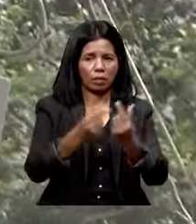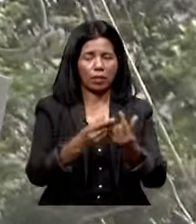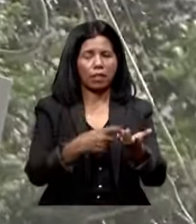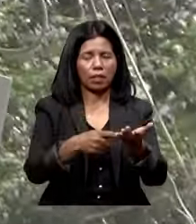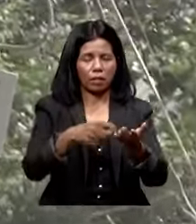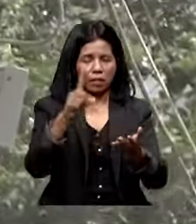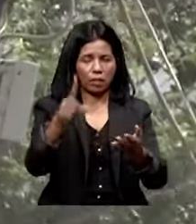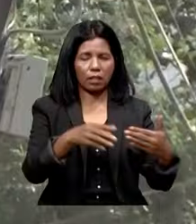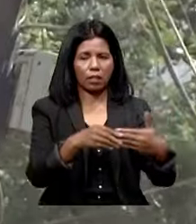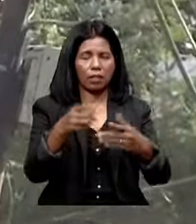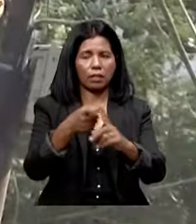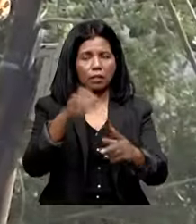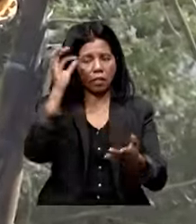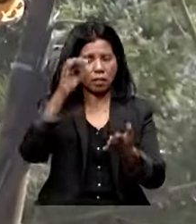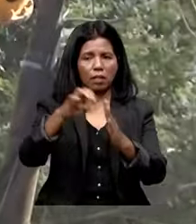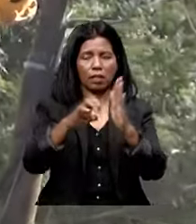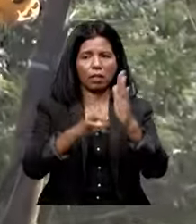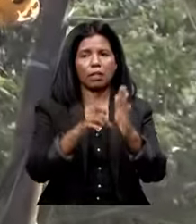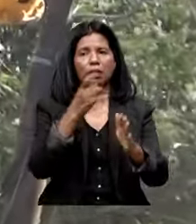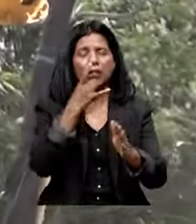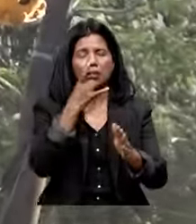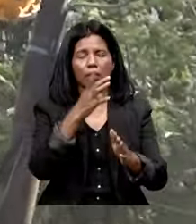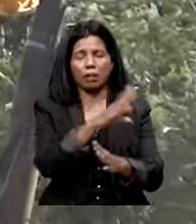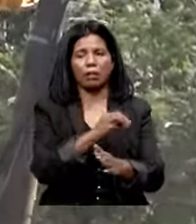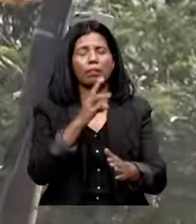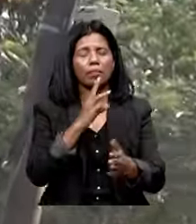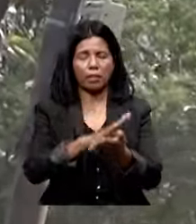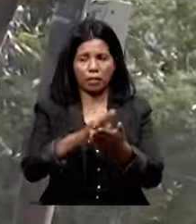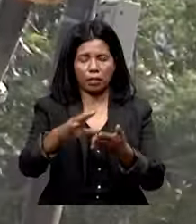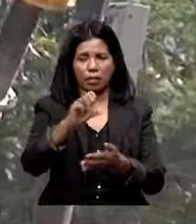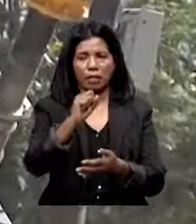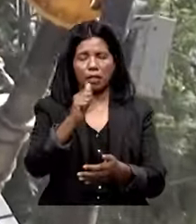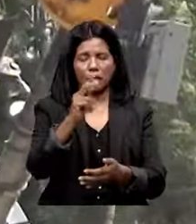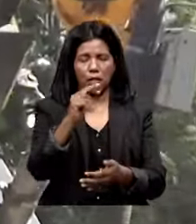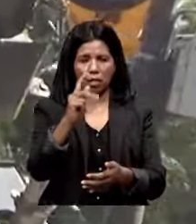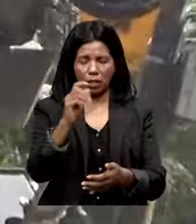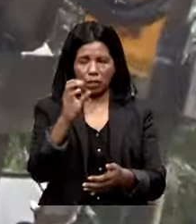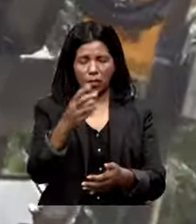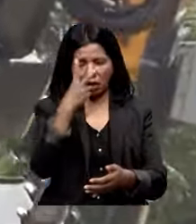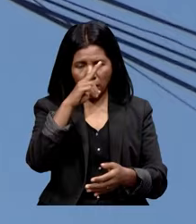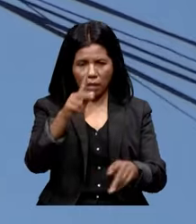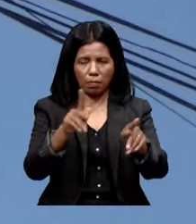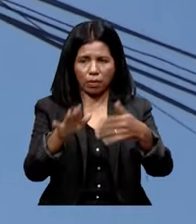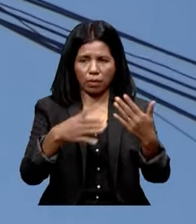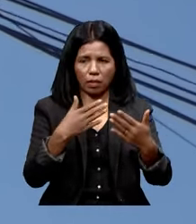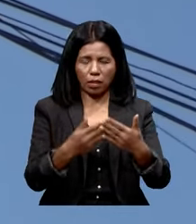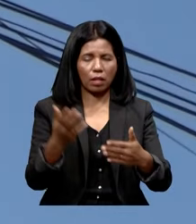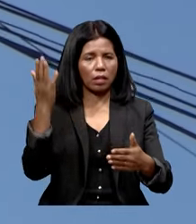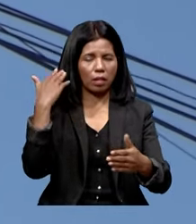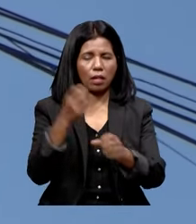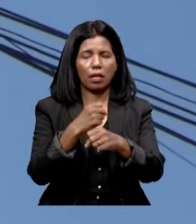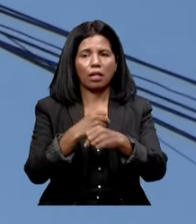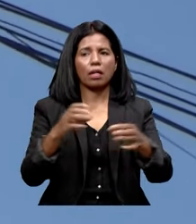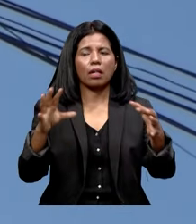nebe lidera o Secretário de Estado de Eletricidade, Água e Saneamento, Santos Noronha, a tubele controla a comunidade, nebe durante ne halo